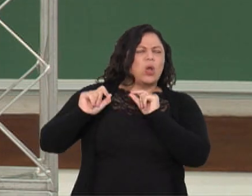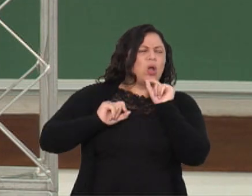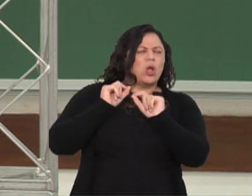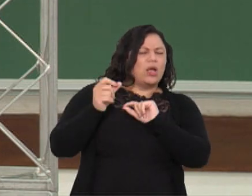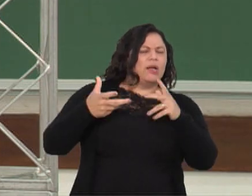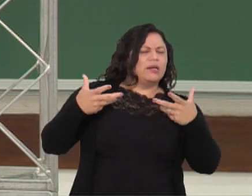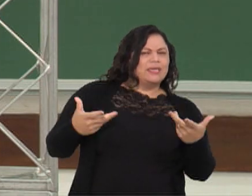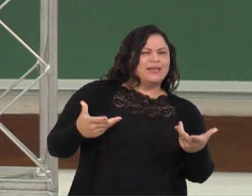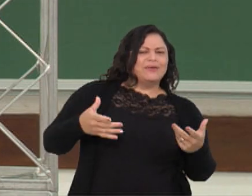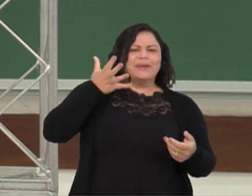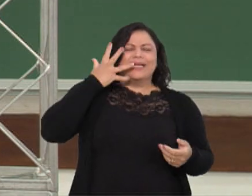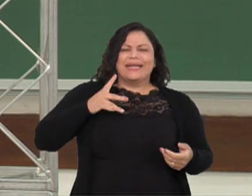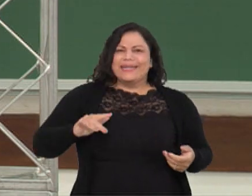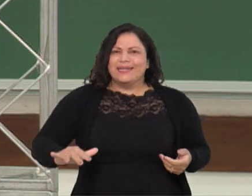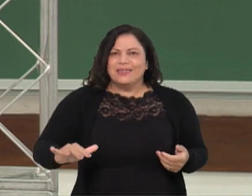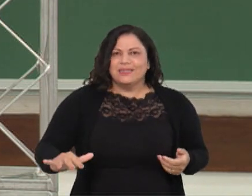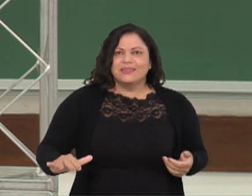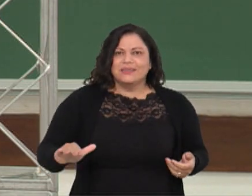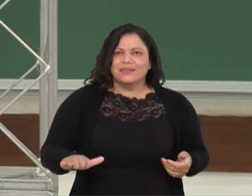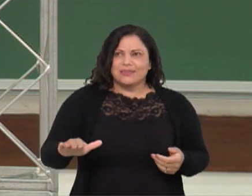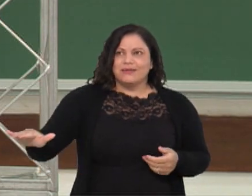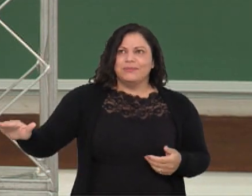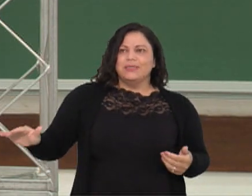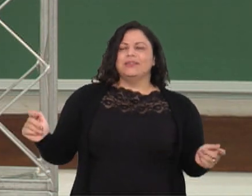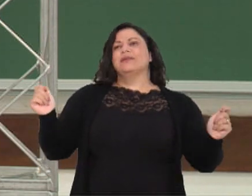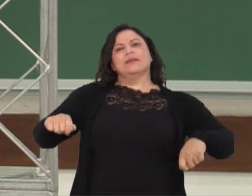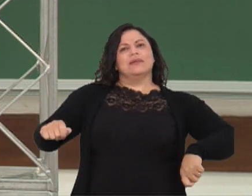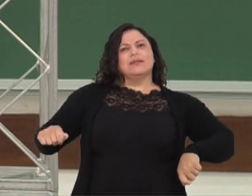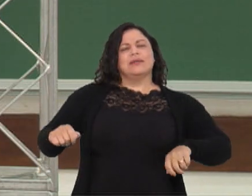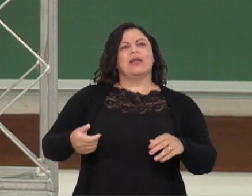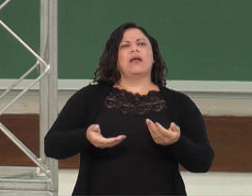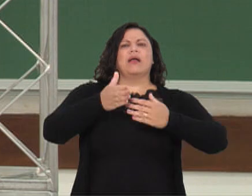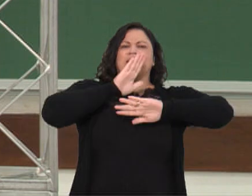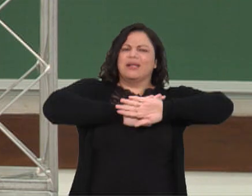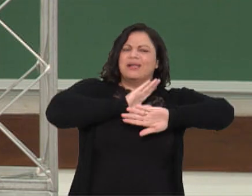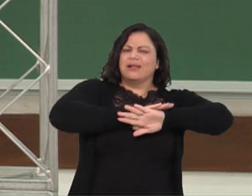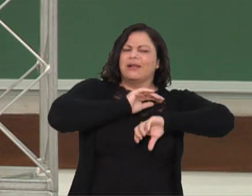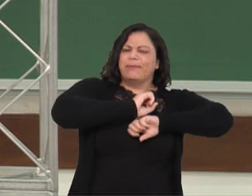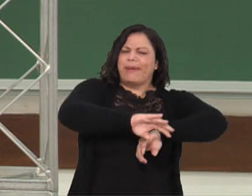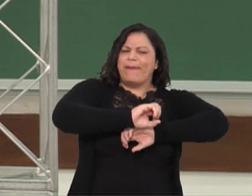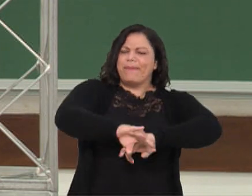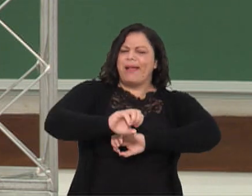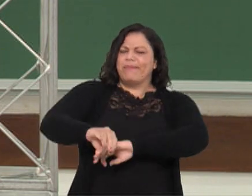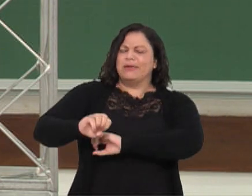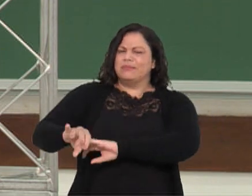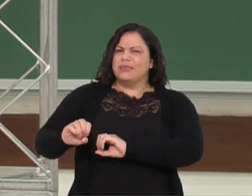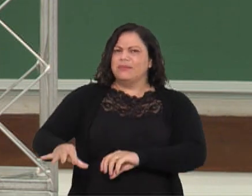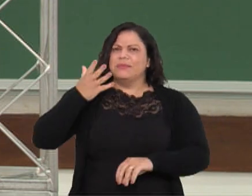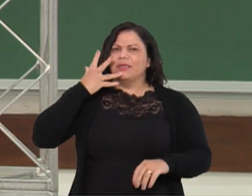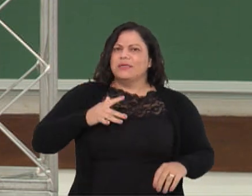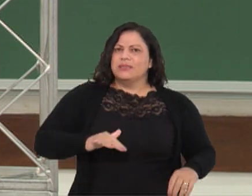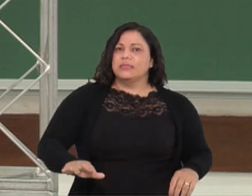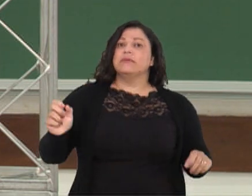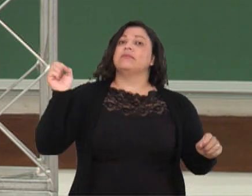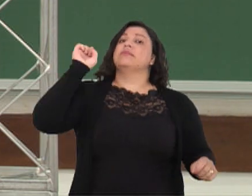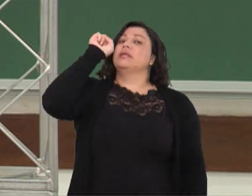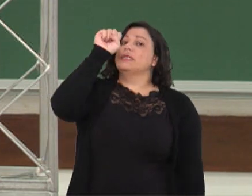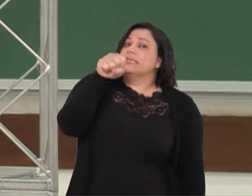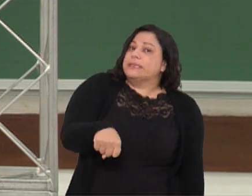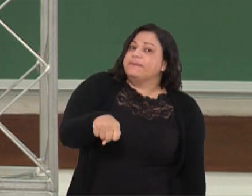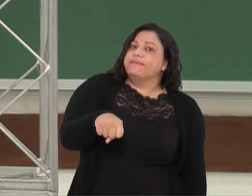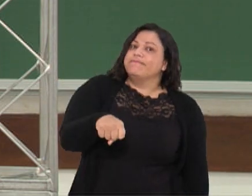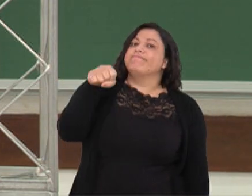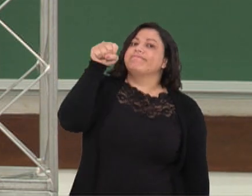assim? Para as crianças pequenas? Quer dizer que estão ideologizando as crianças? Sim, a resposta